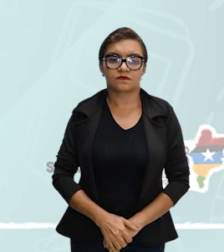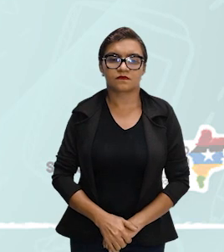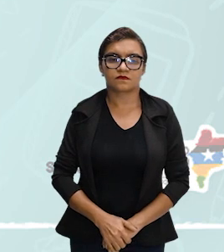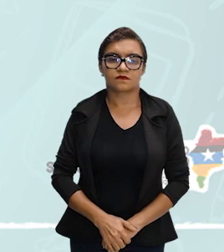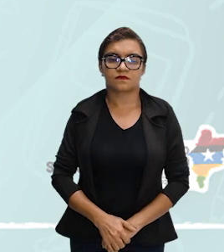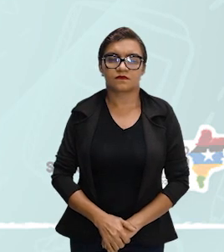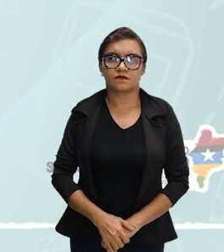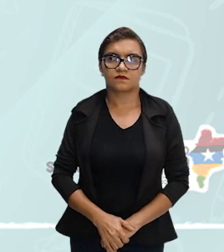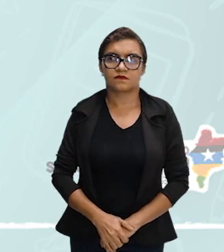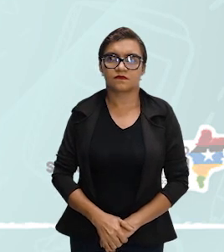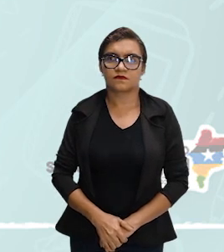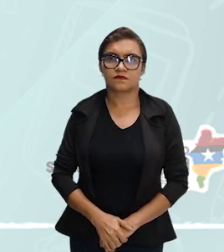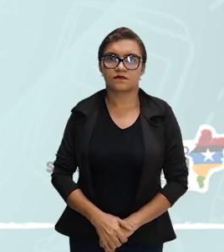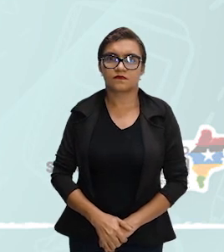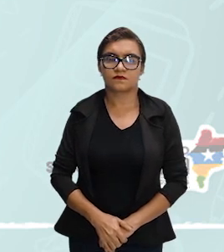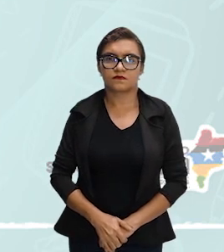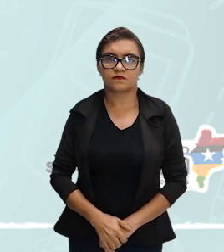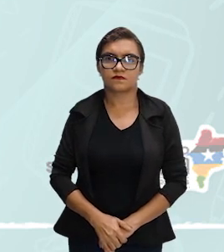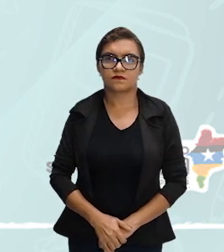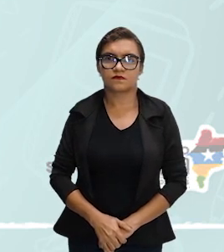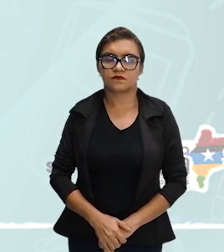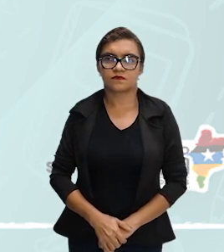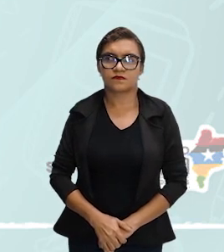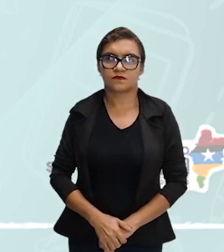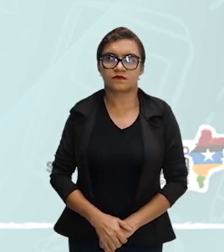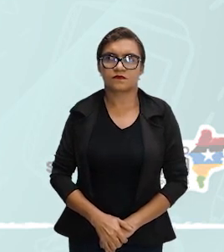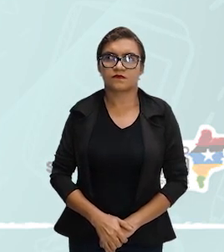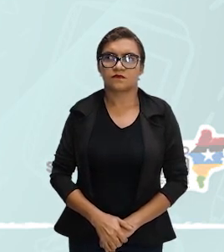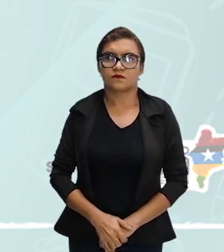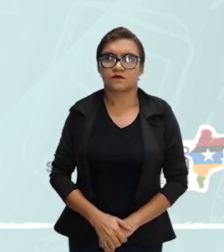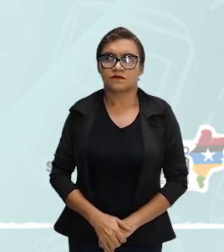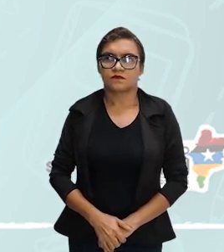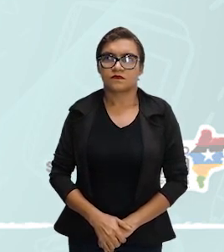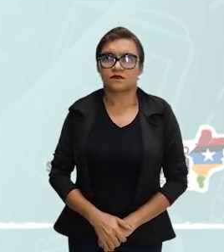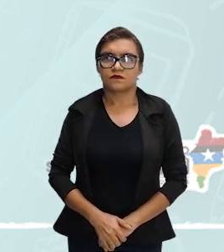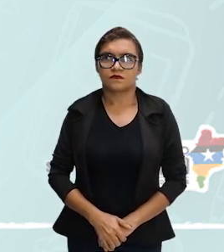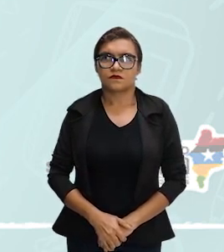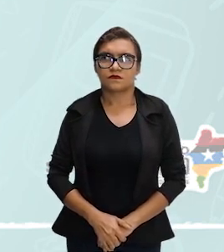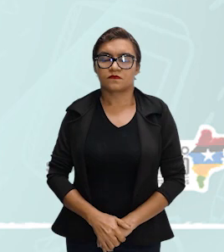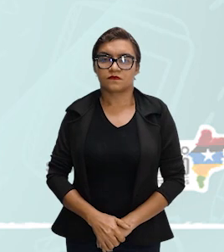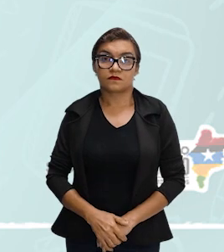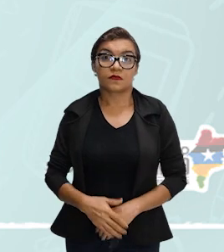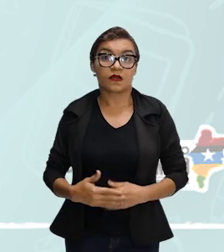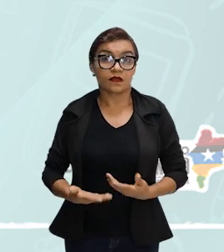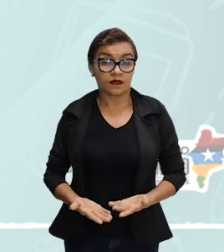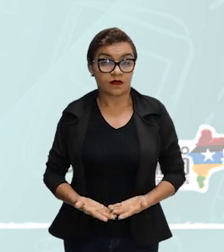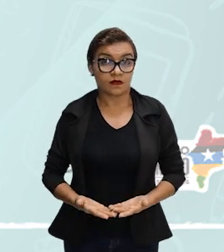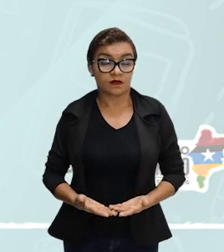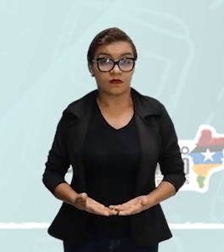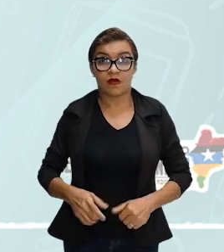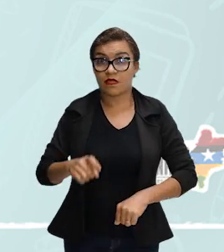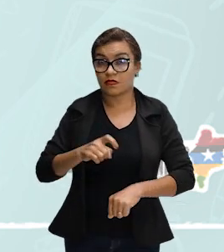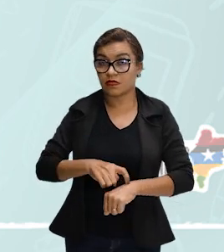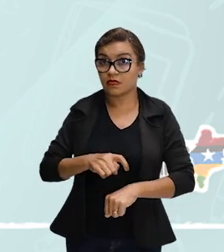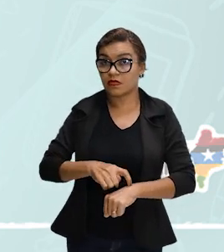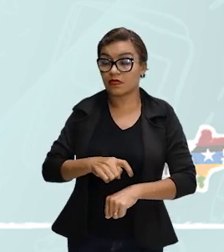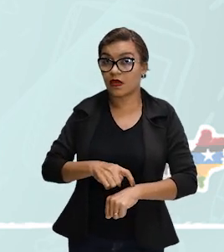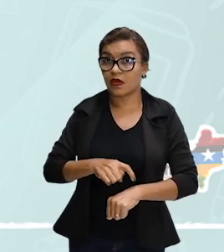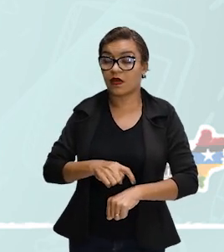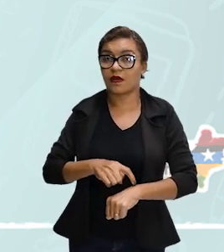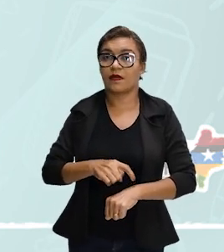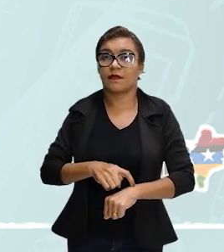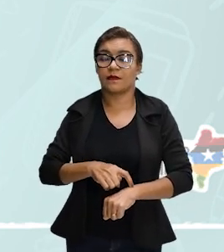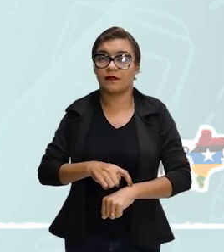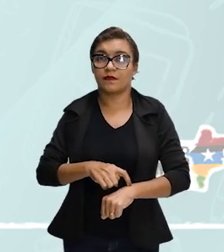haber, conjugado se une ao verbo principal de em particípio. Então, os tempos compostos constam de